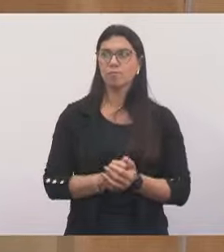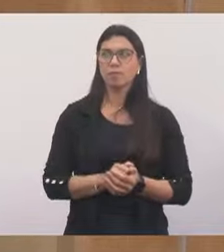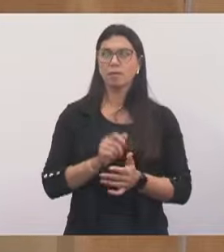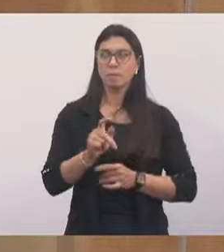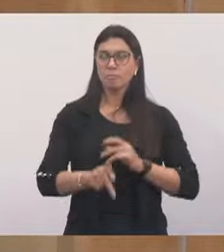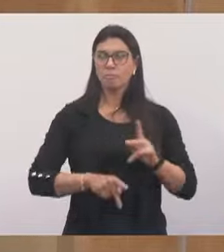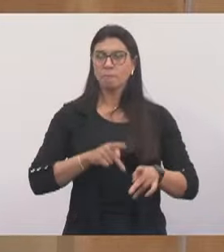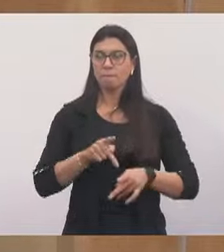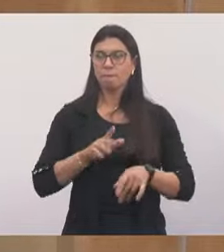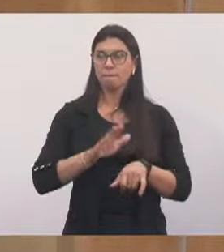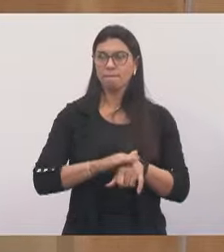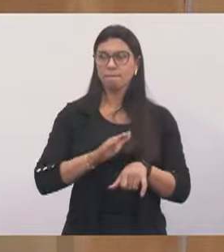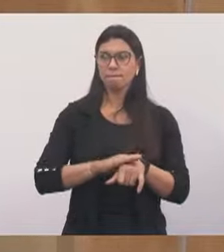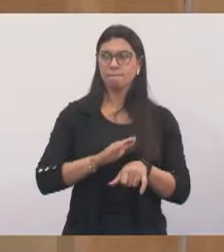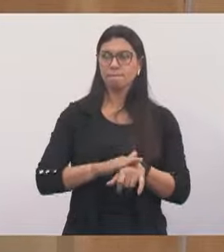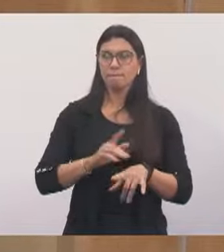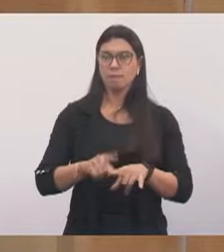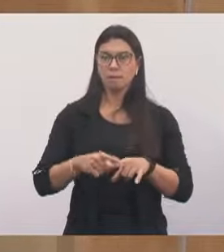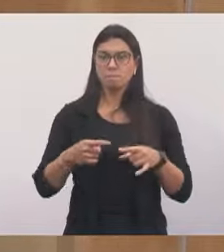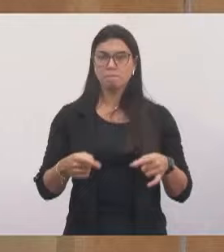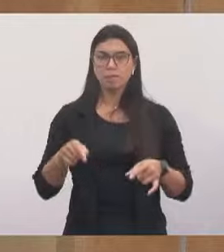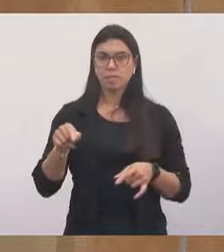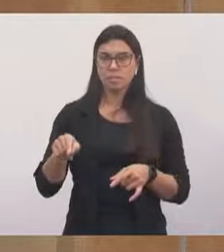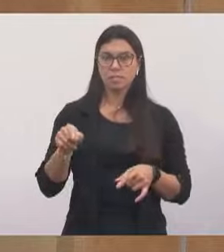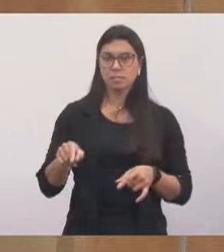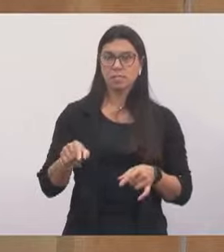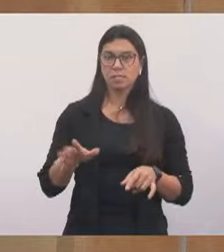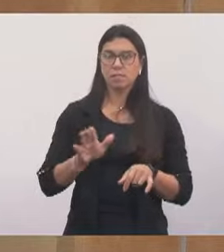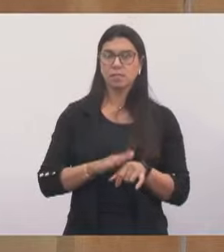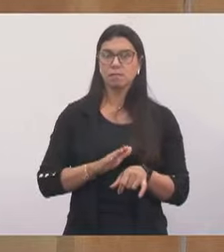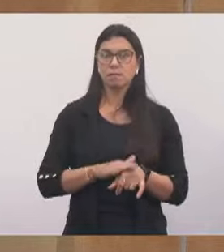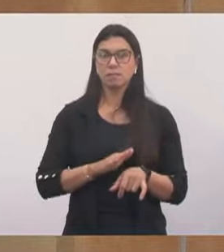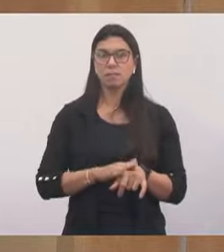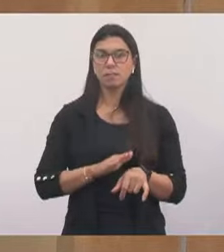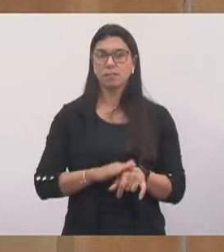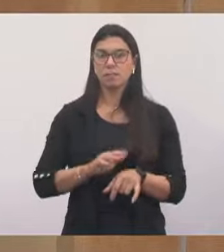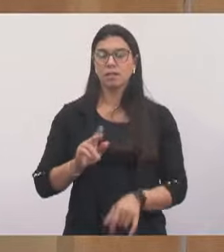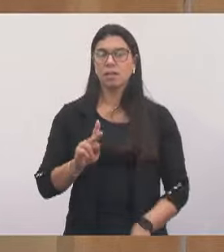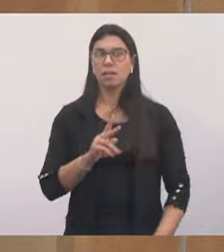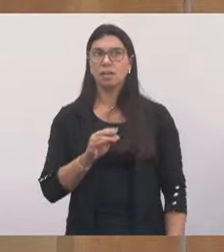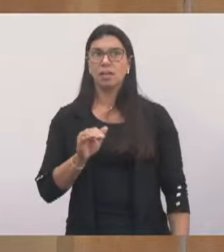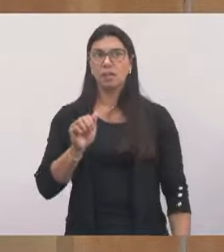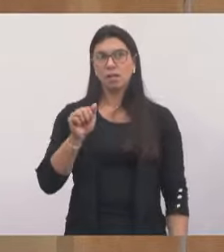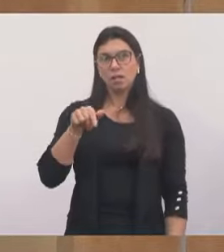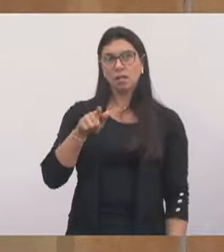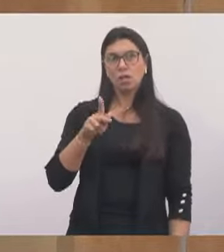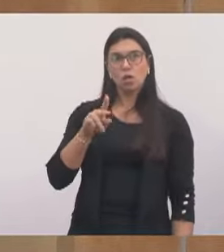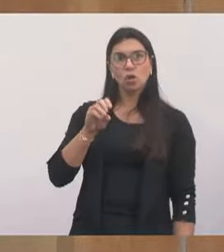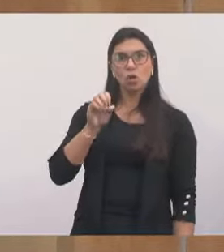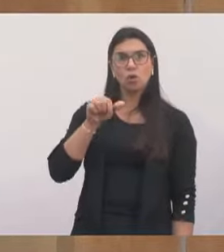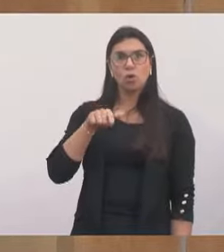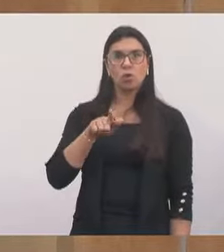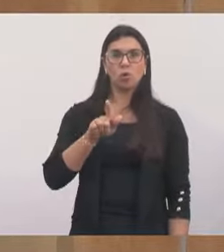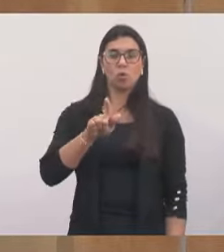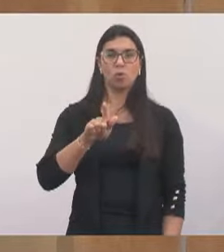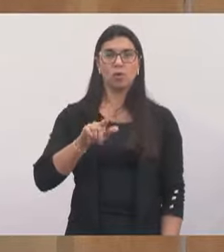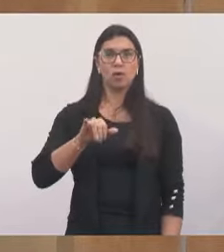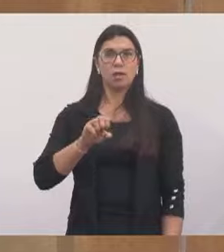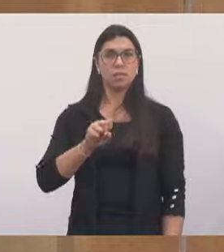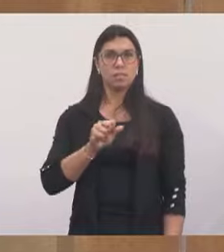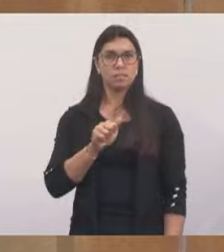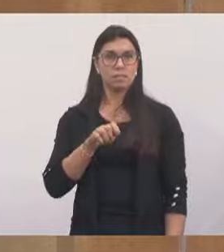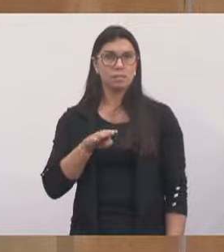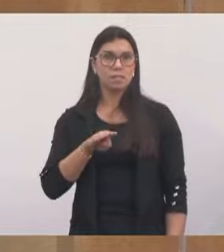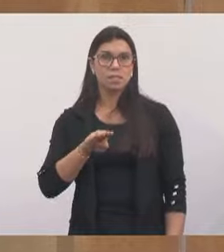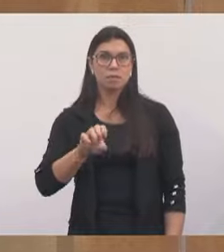ginástica chinesa conhecida como Lian Kong. A professora Isabel já desenvolve essa atividade